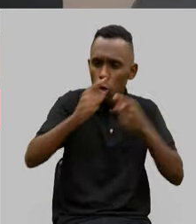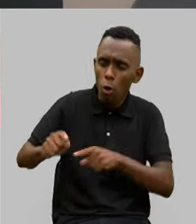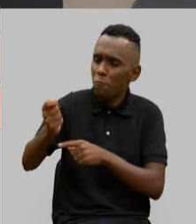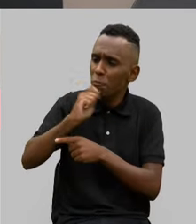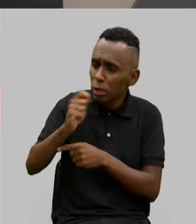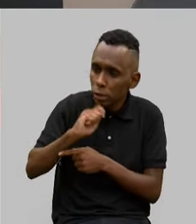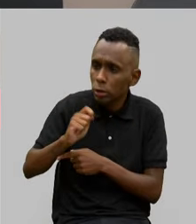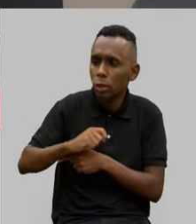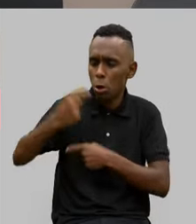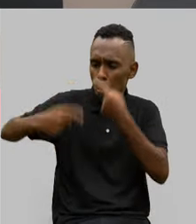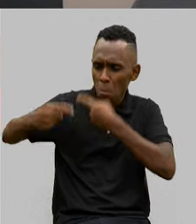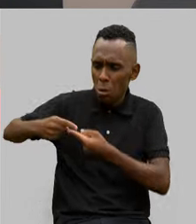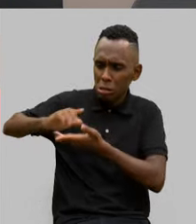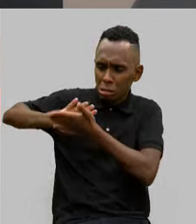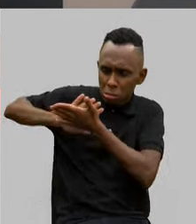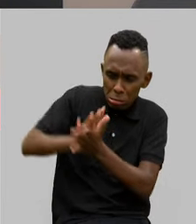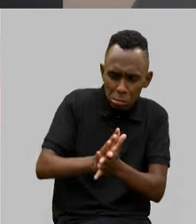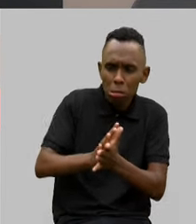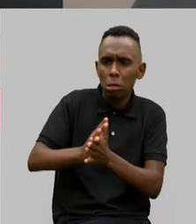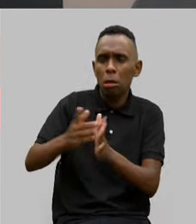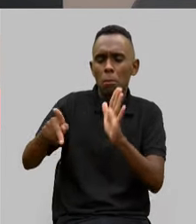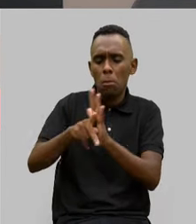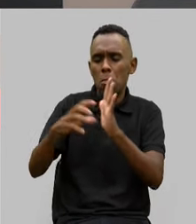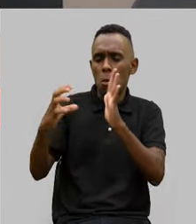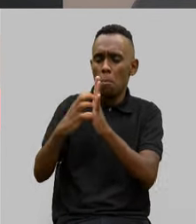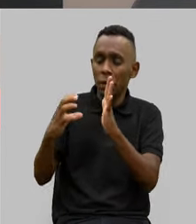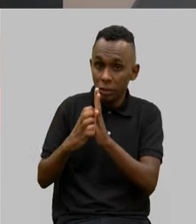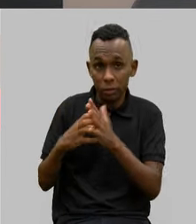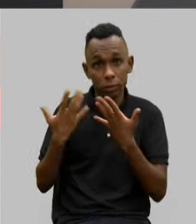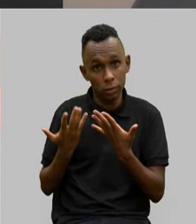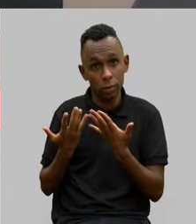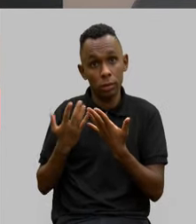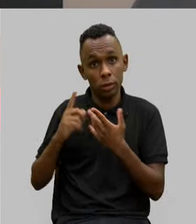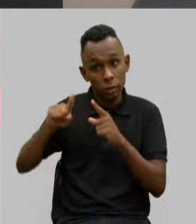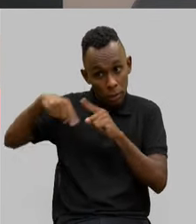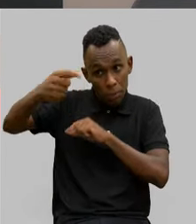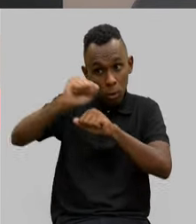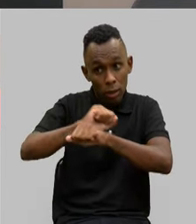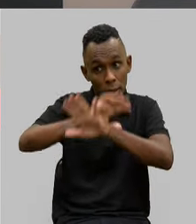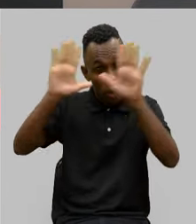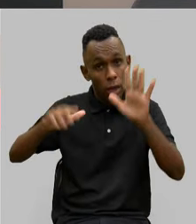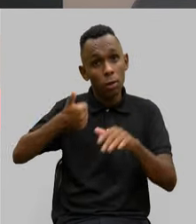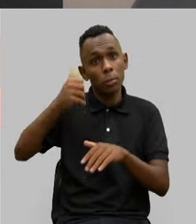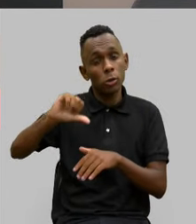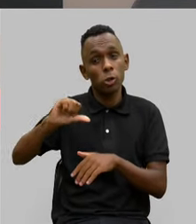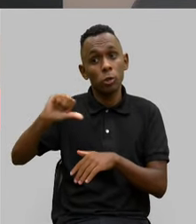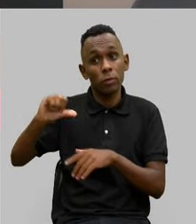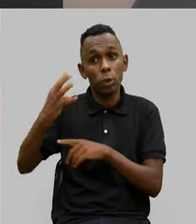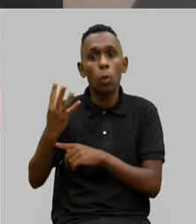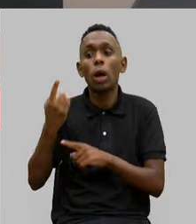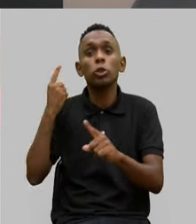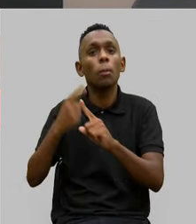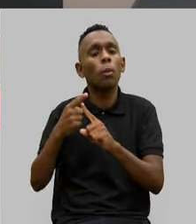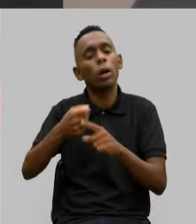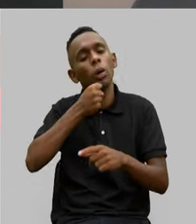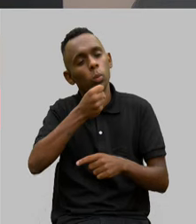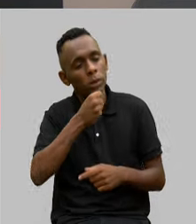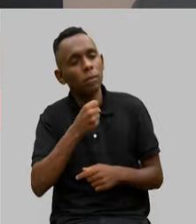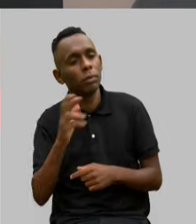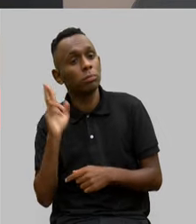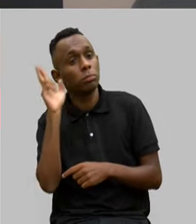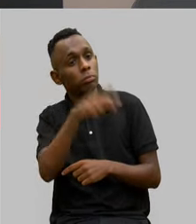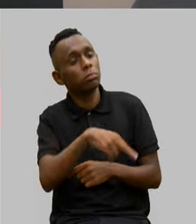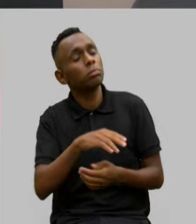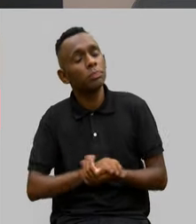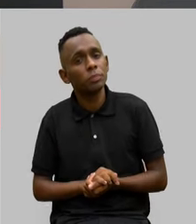política repressiva e punitivista isso só viria a ser esclarecido em 1994 quando em uma entrevista concedida dam